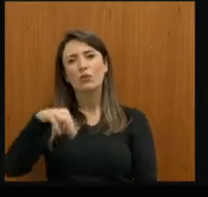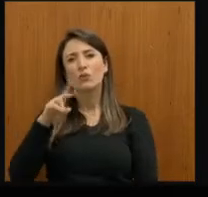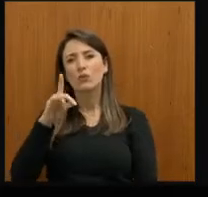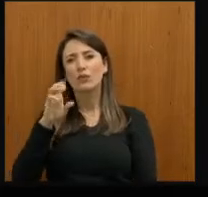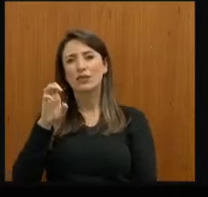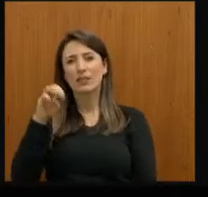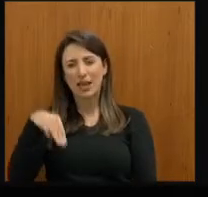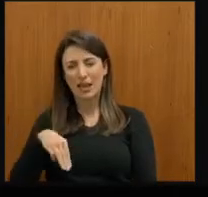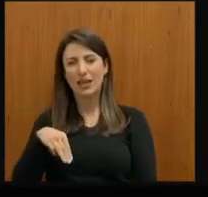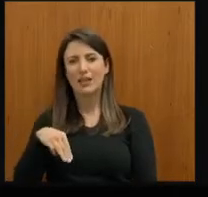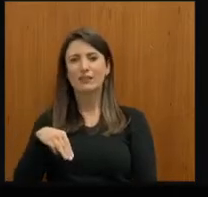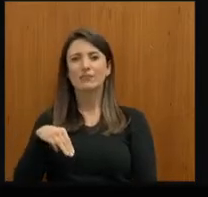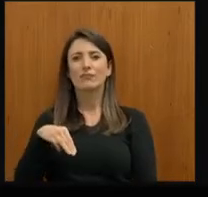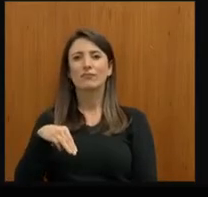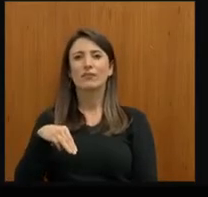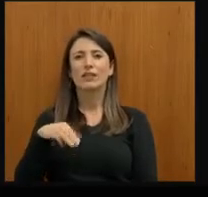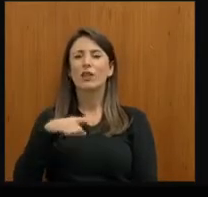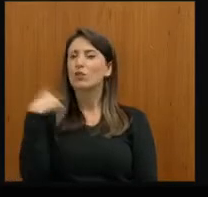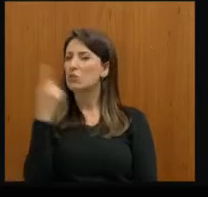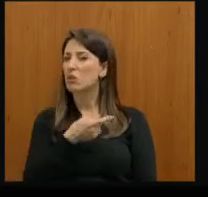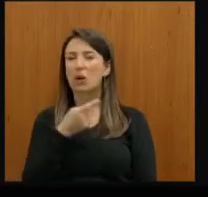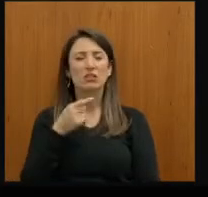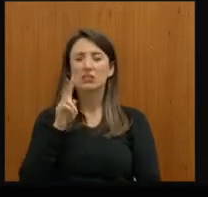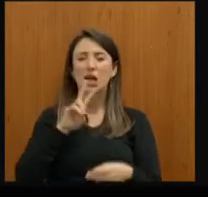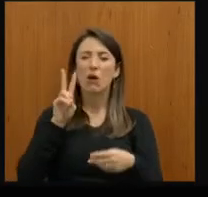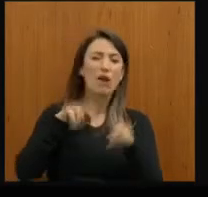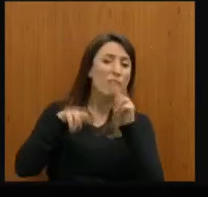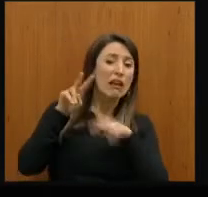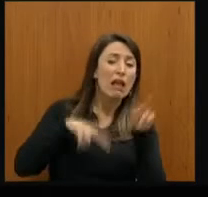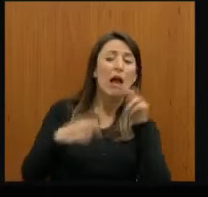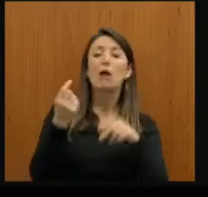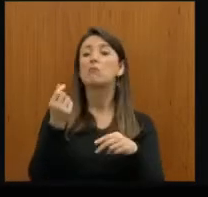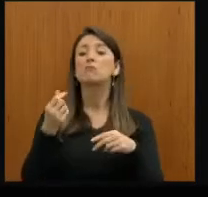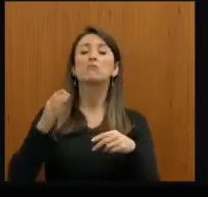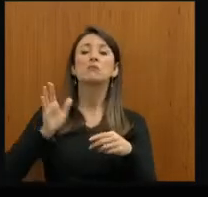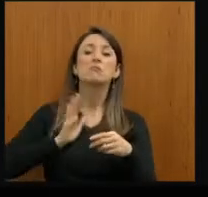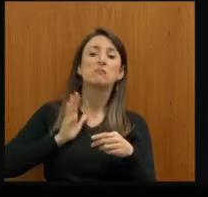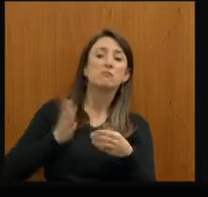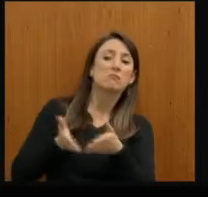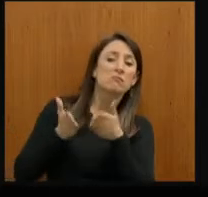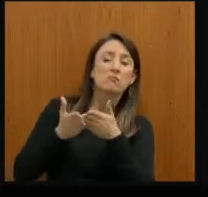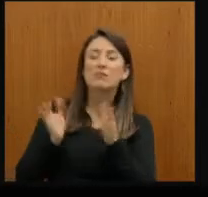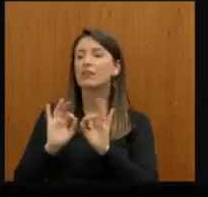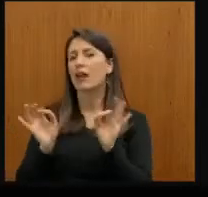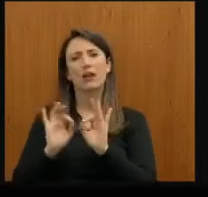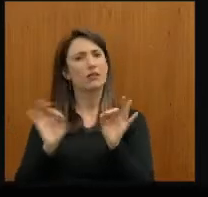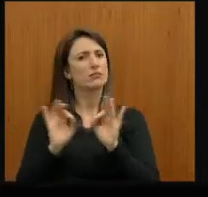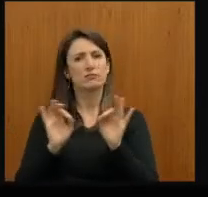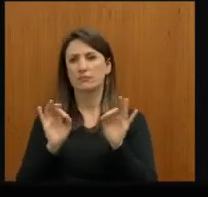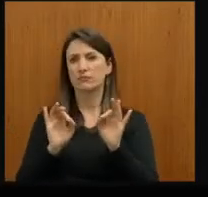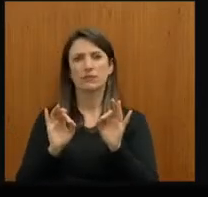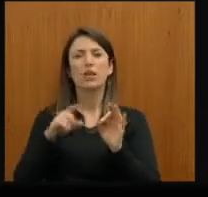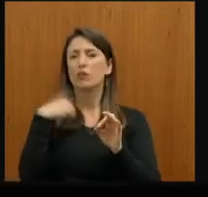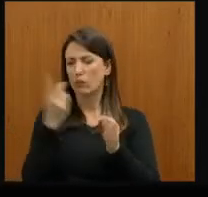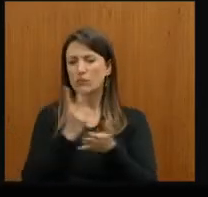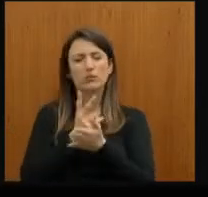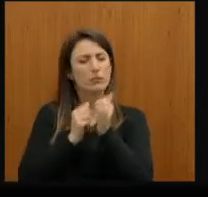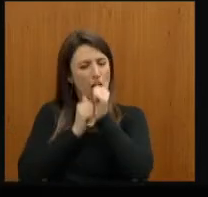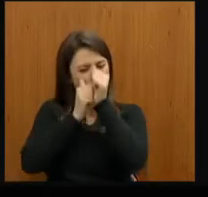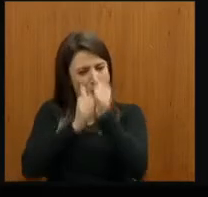verificamos a condição econômica das mulheres para acompanhar os procedimentos protetivos